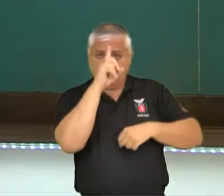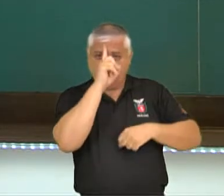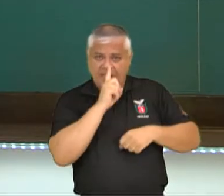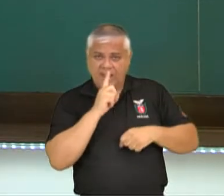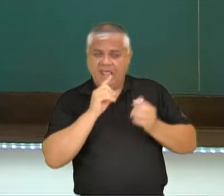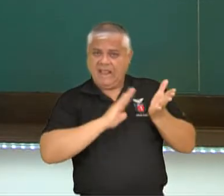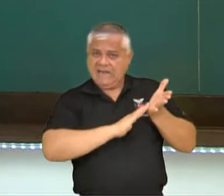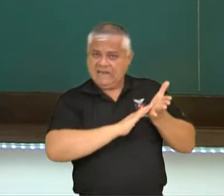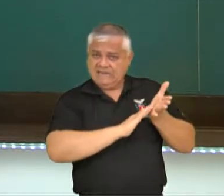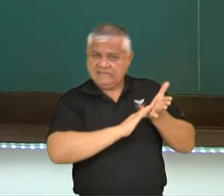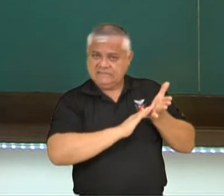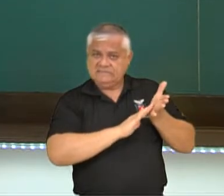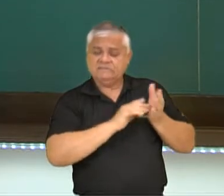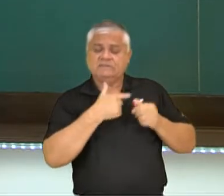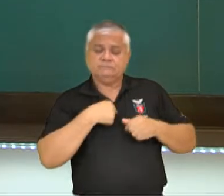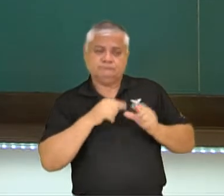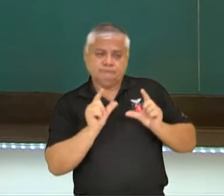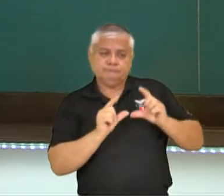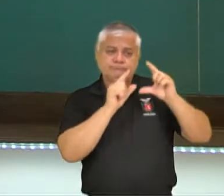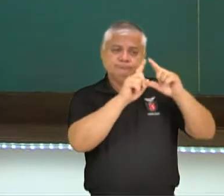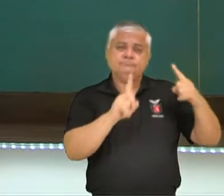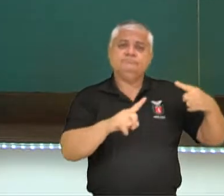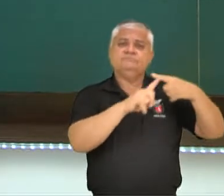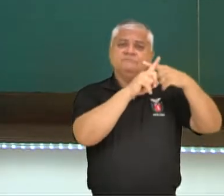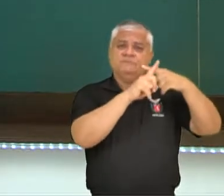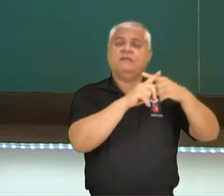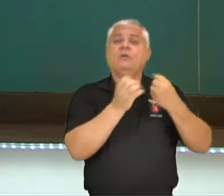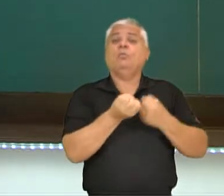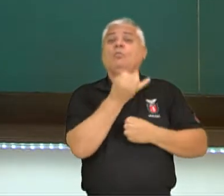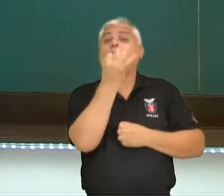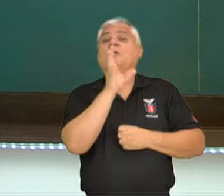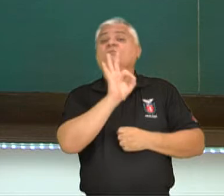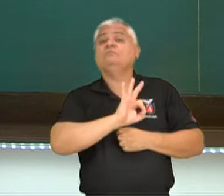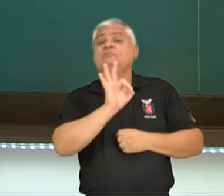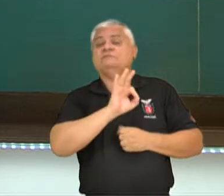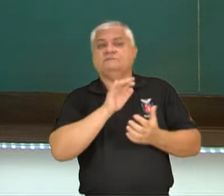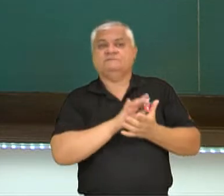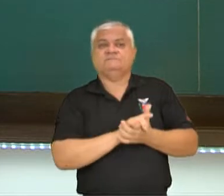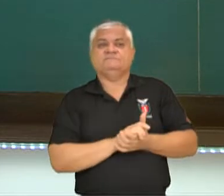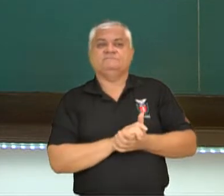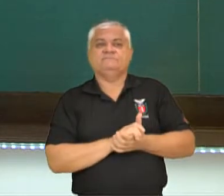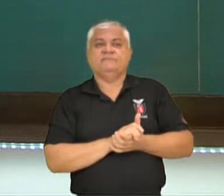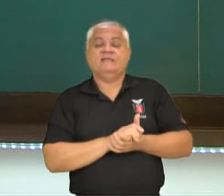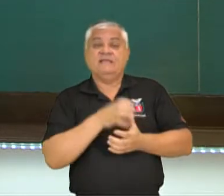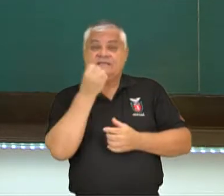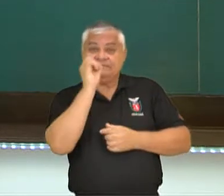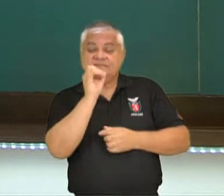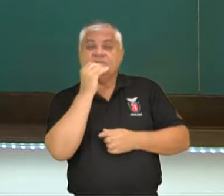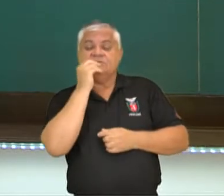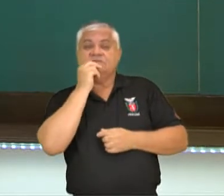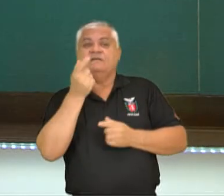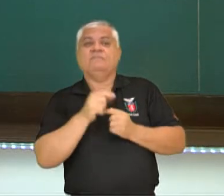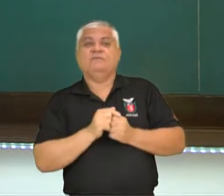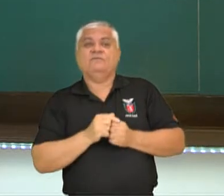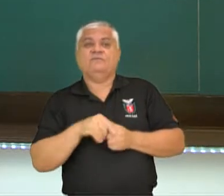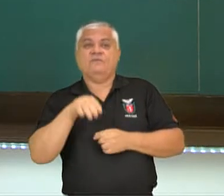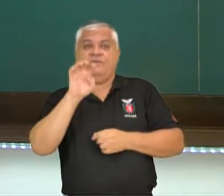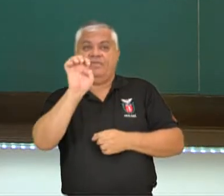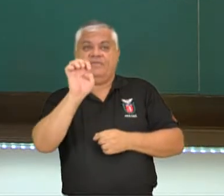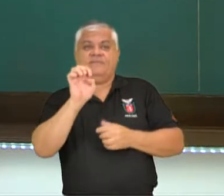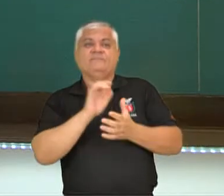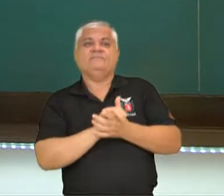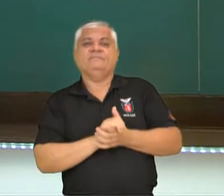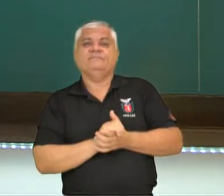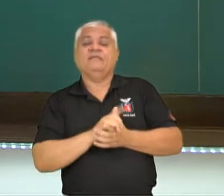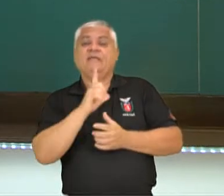vou pegar o resultado de amarela e multiplicar com o resultado de lisa para chegar no meu resultado final. Vou usar a regra do E, então. Aqui